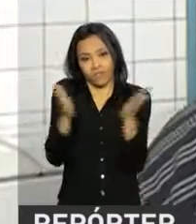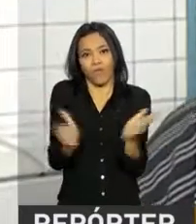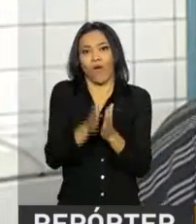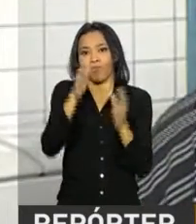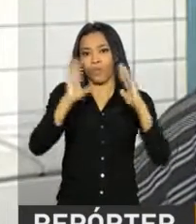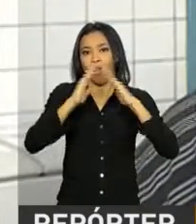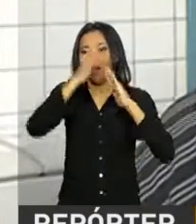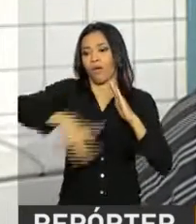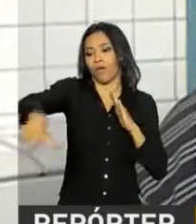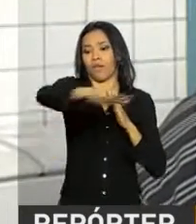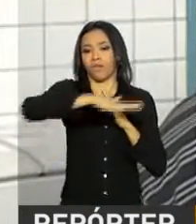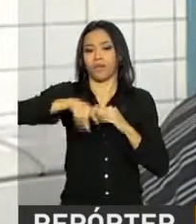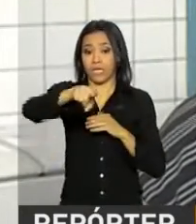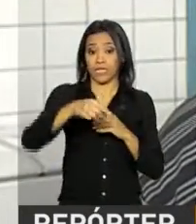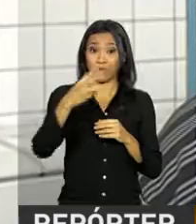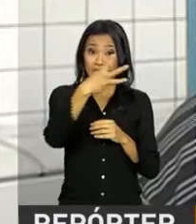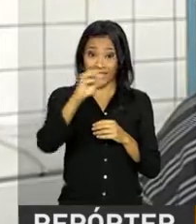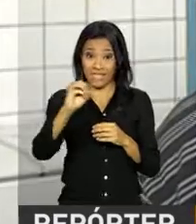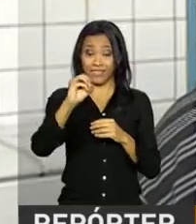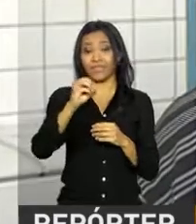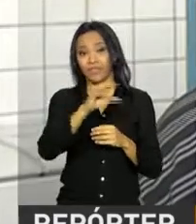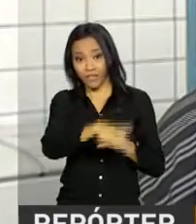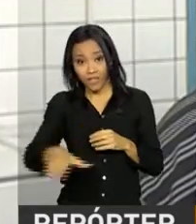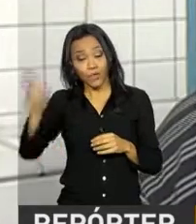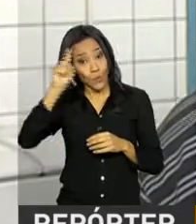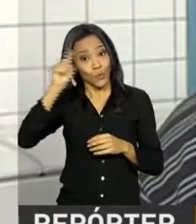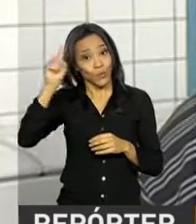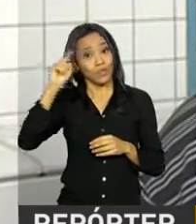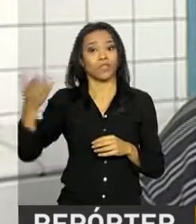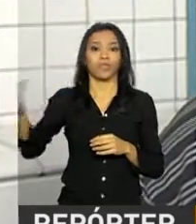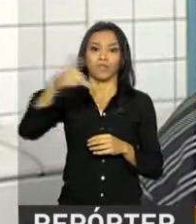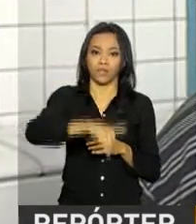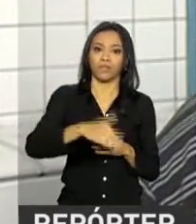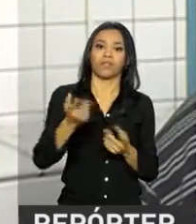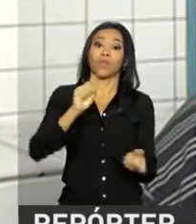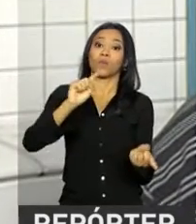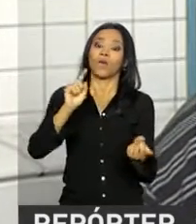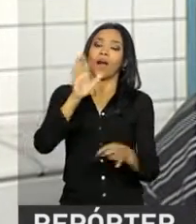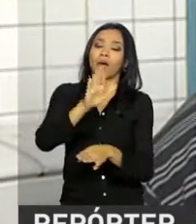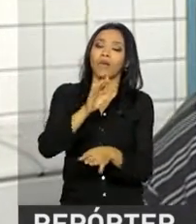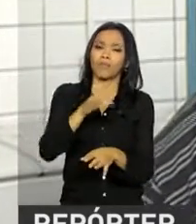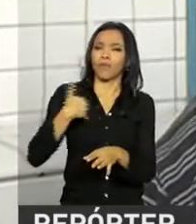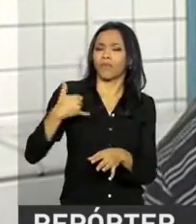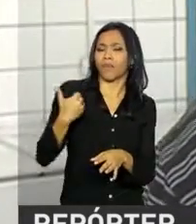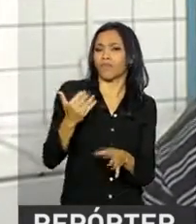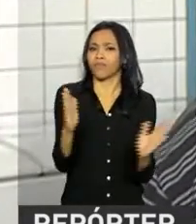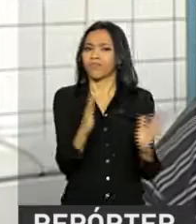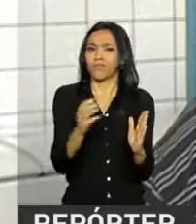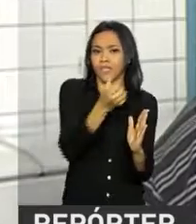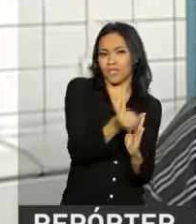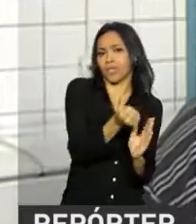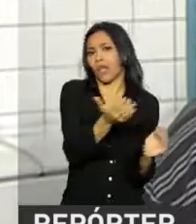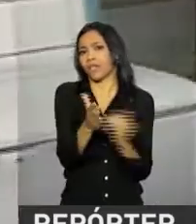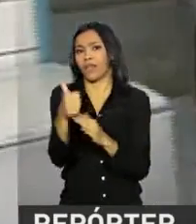aqui é muitas crianças diariamente todos os dias é no contraturno da escola a faixa etária que a gente atende é de 6 a